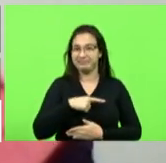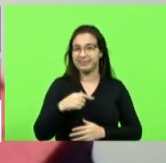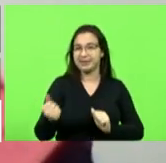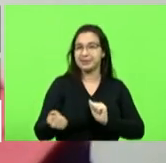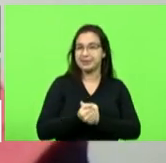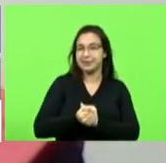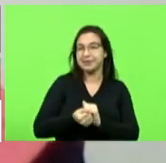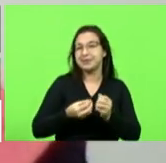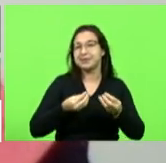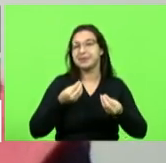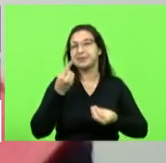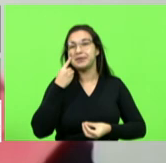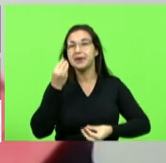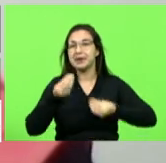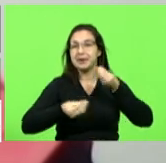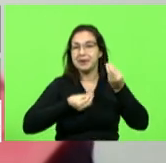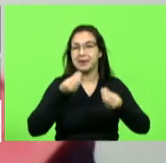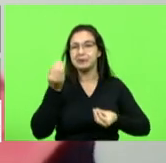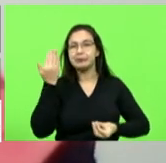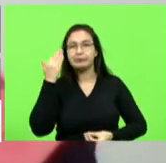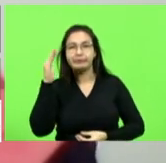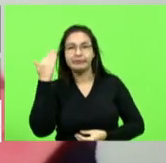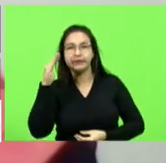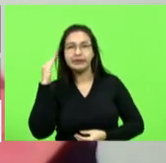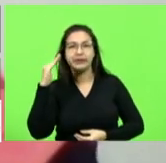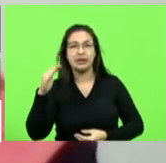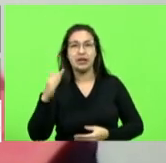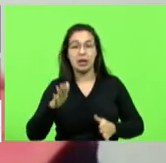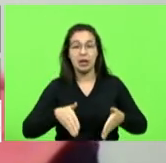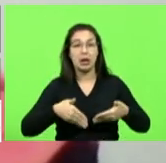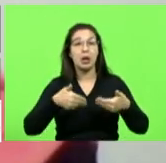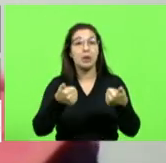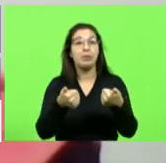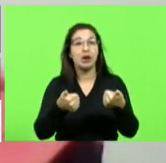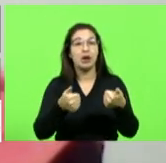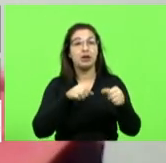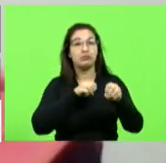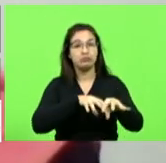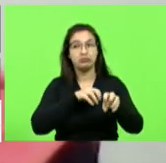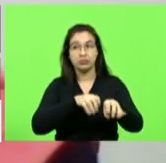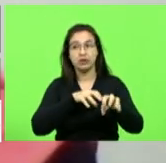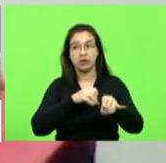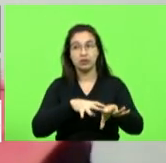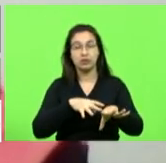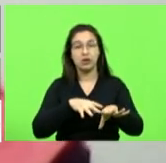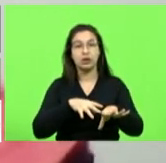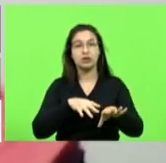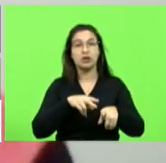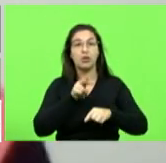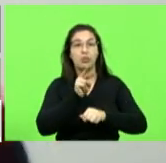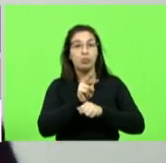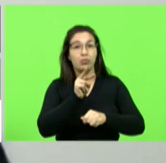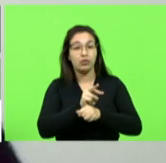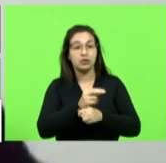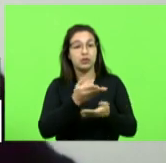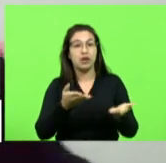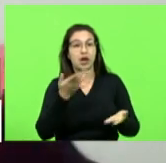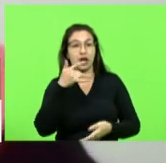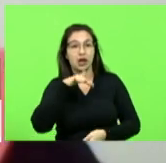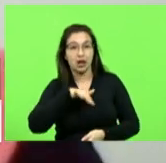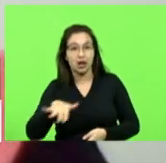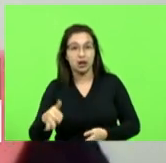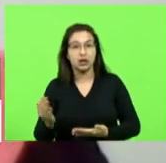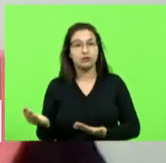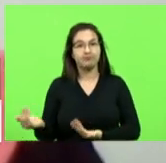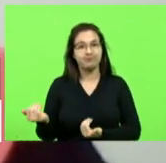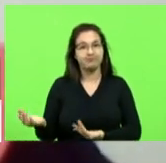de um entendimento e de avanços para a educação e na proteção à criança e ao adolescente. Eu